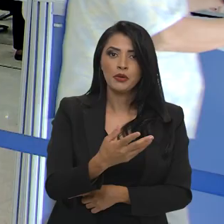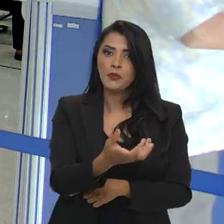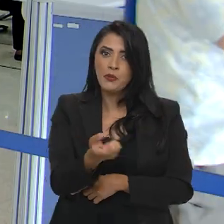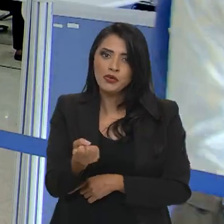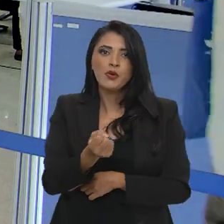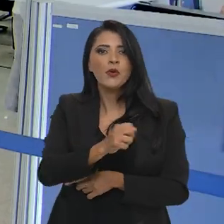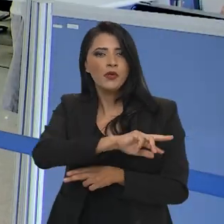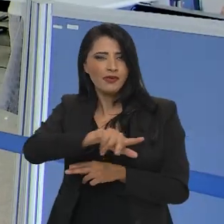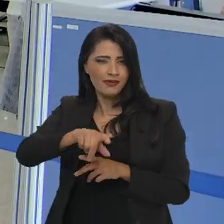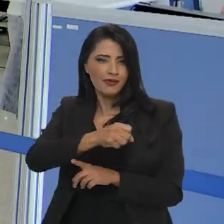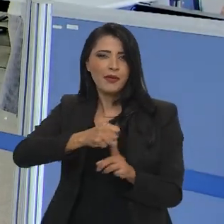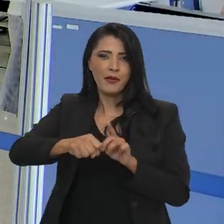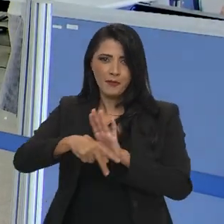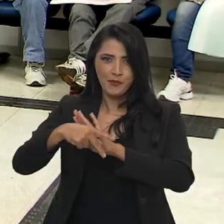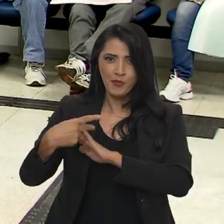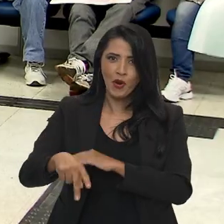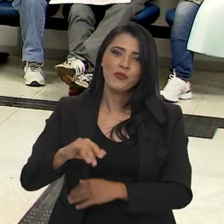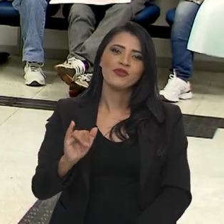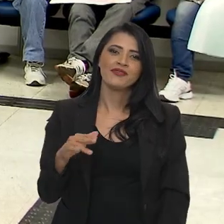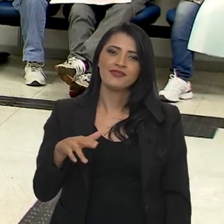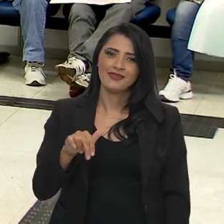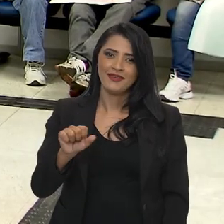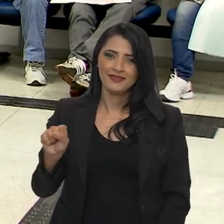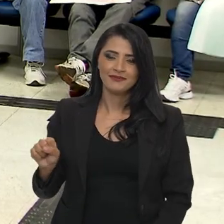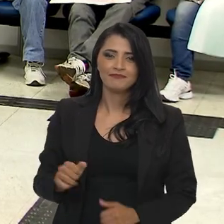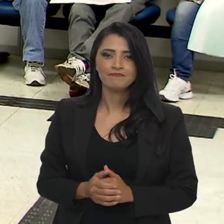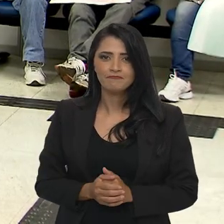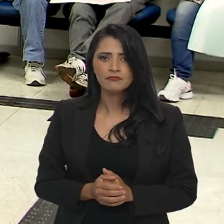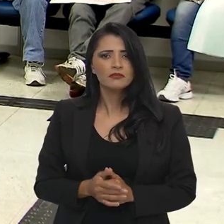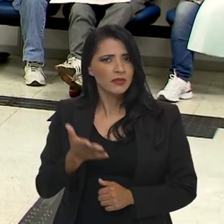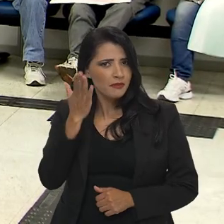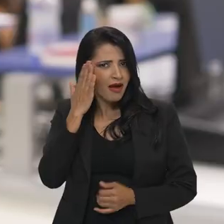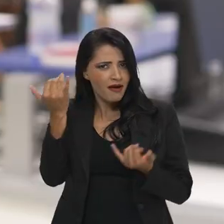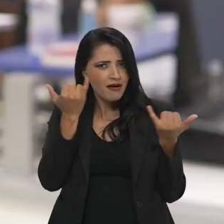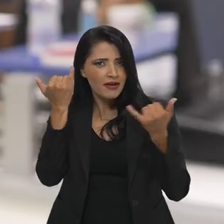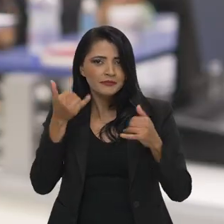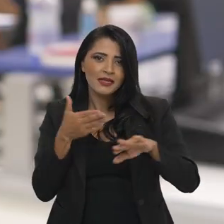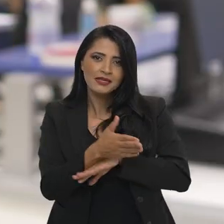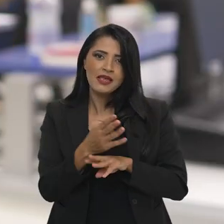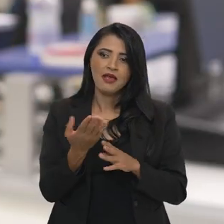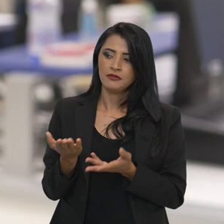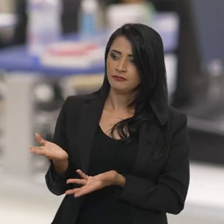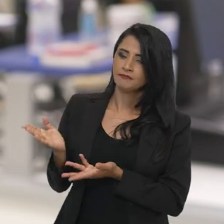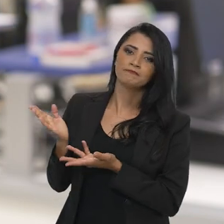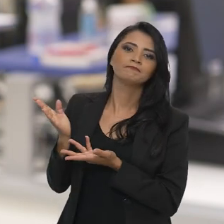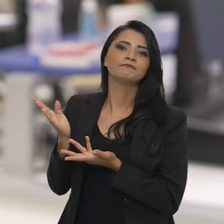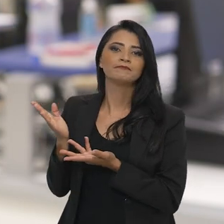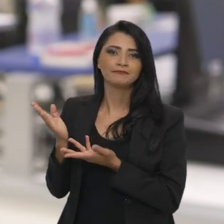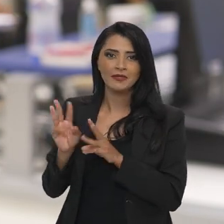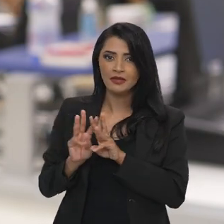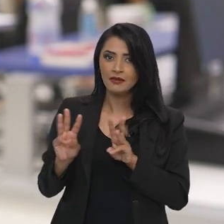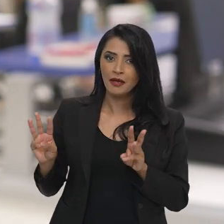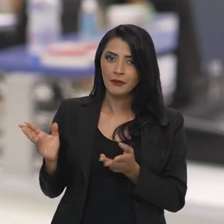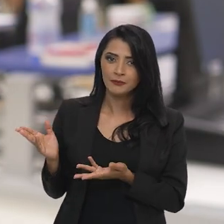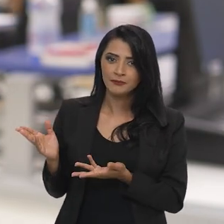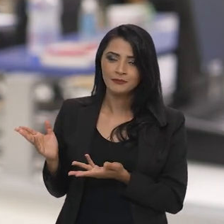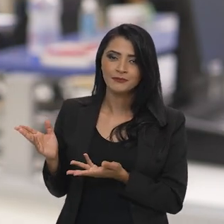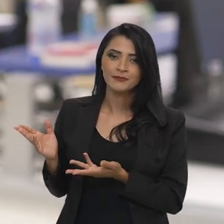aposentados, pensionistas e beneficiários de auxílios do INSS. Para saber mais, acesse